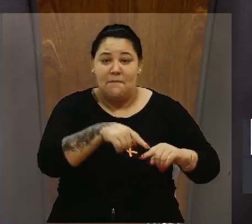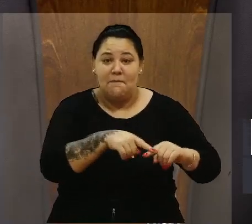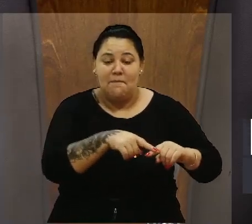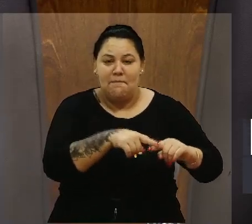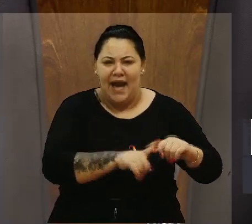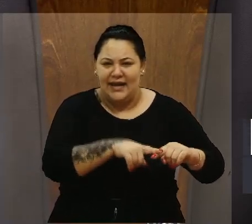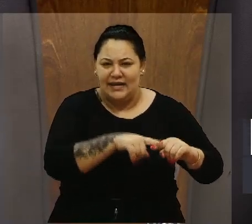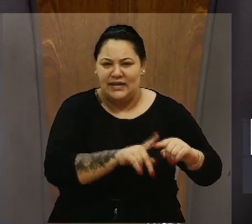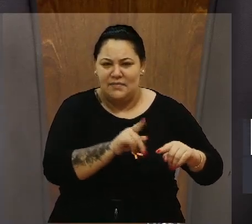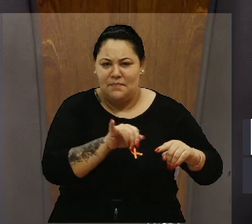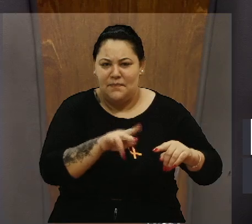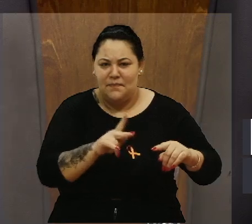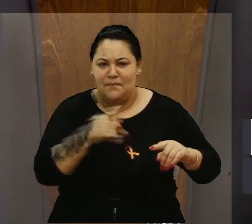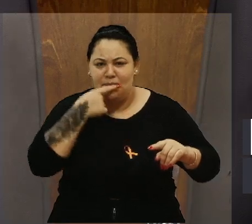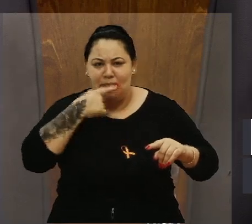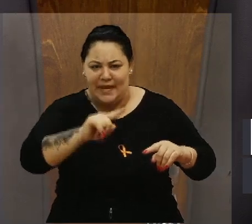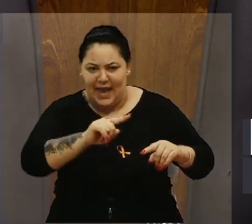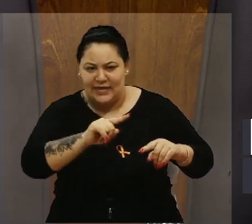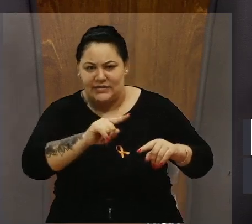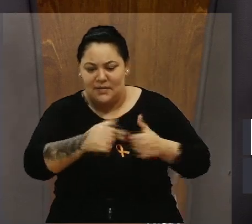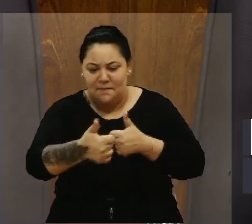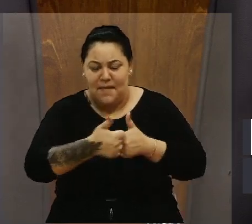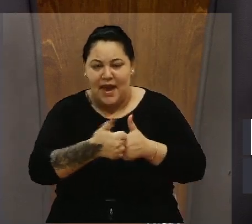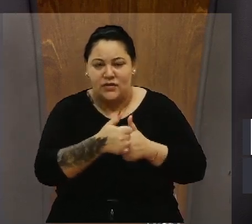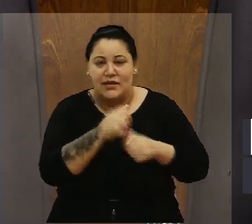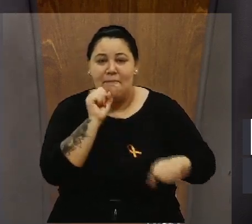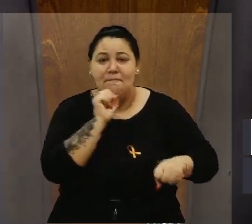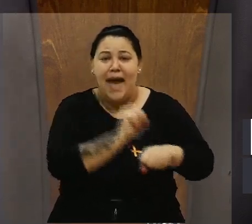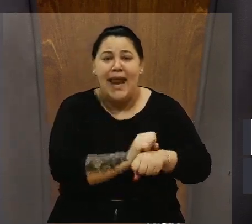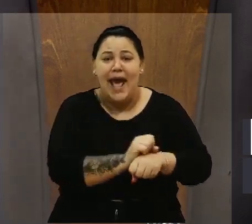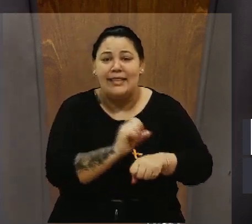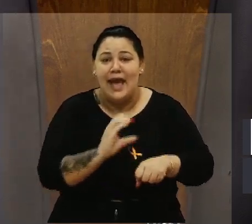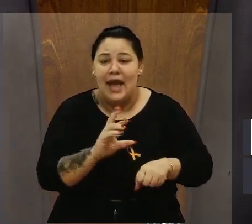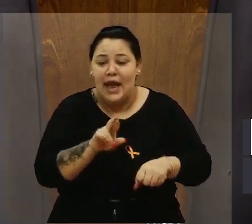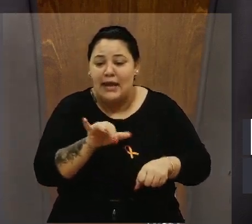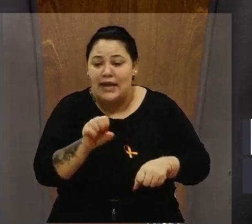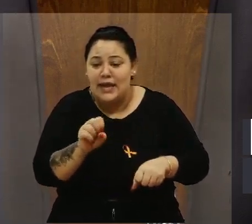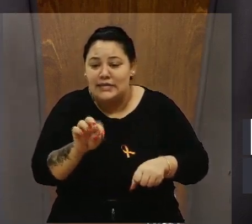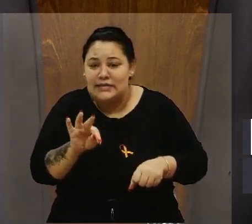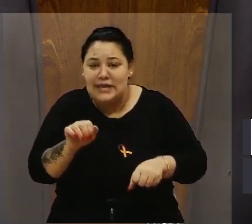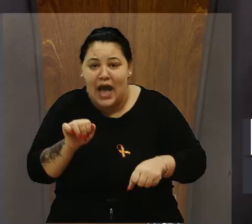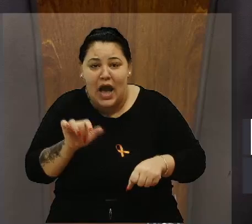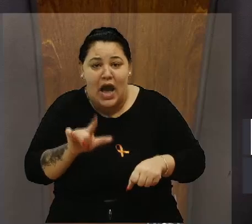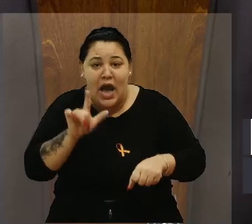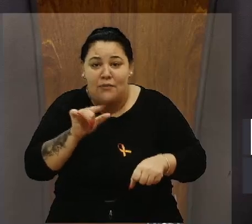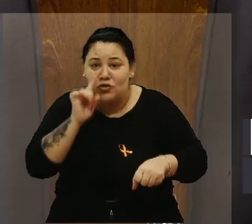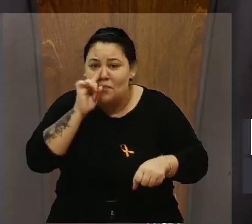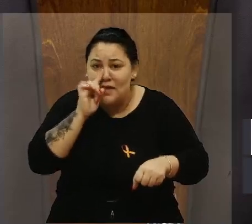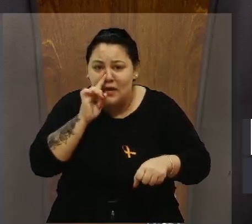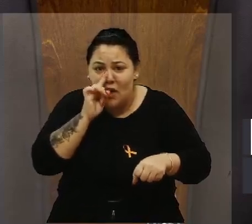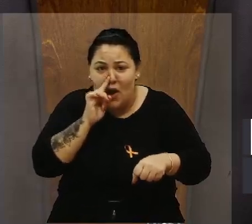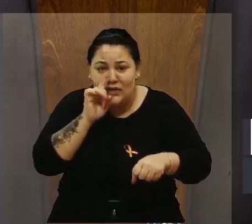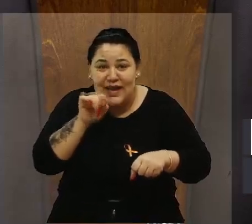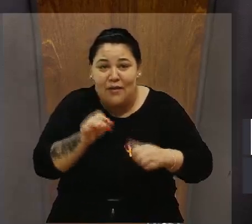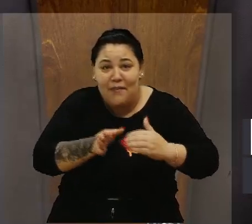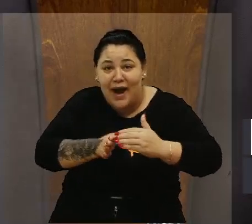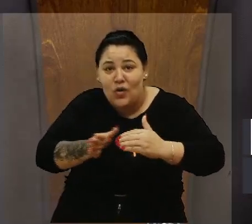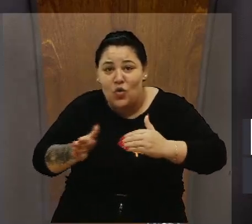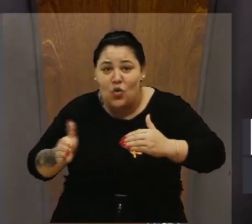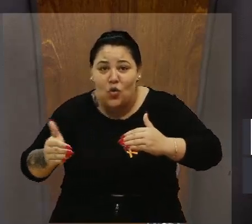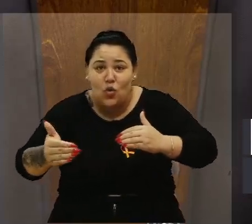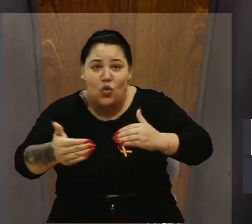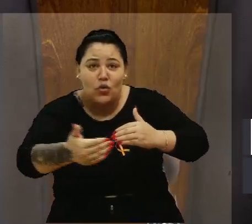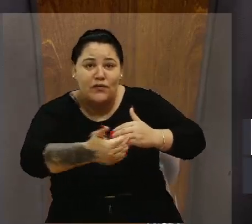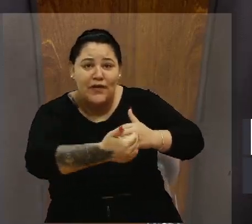BR-116, próxima à Parada Cristal, que é muito perigosa. É uma curva, a entrada é numa curva e a entrada é uma